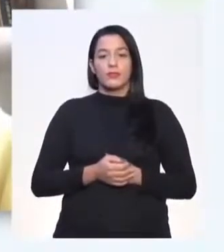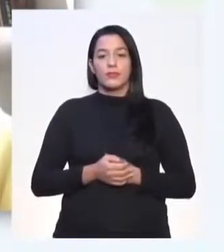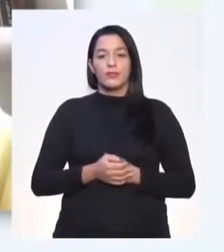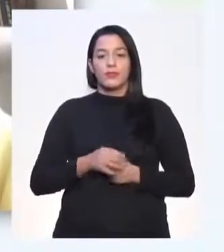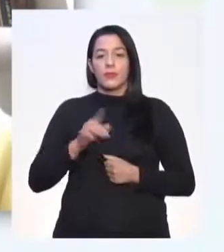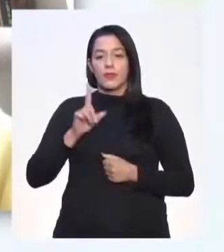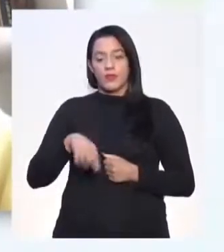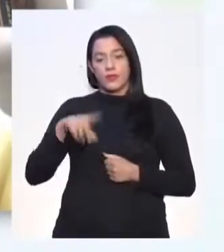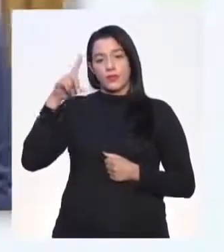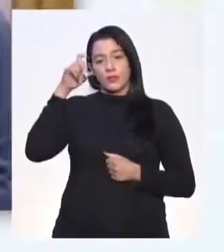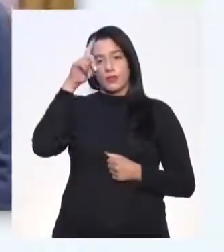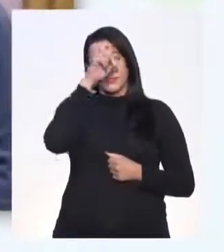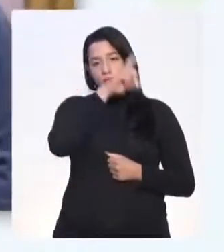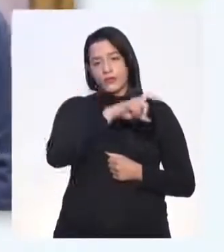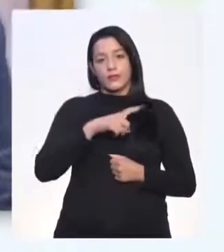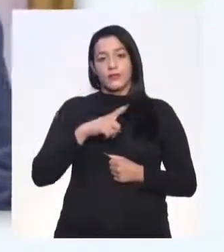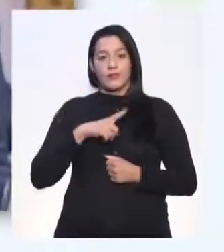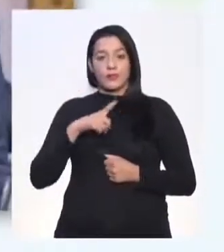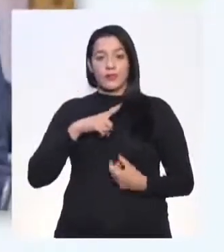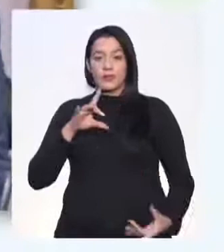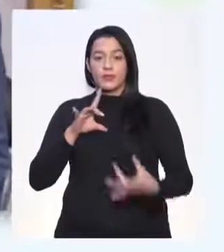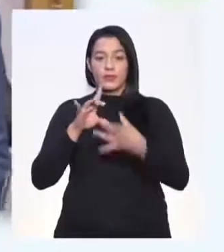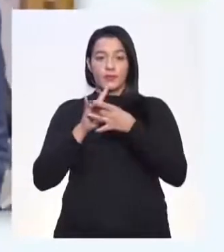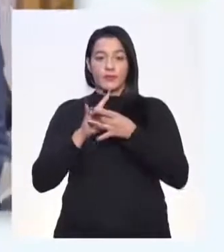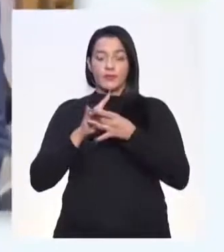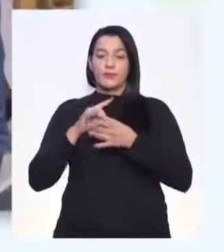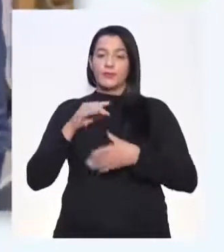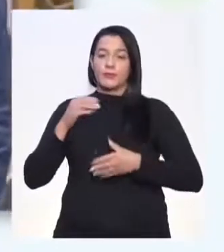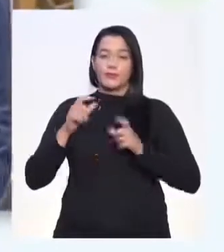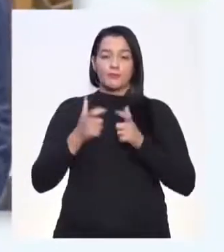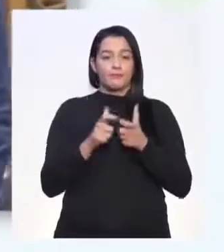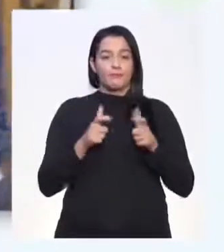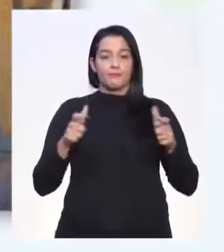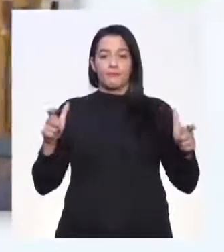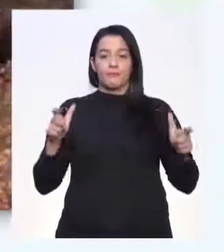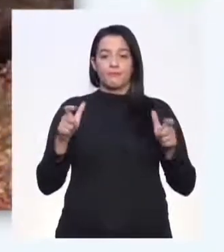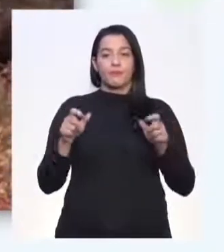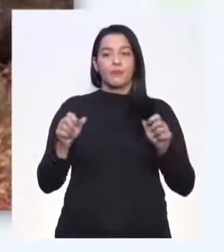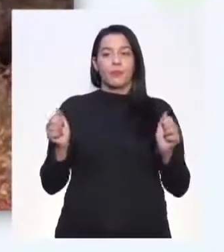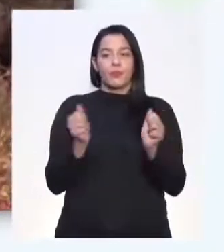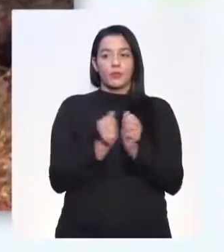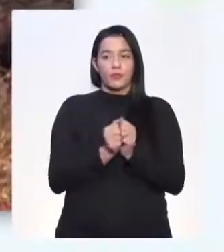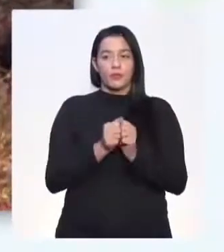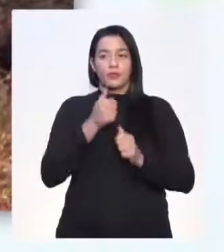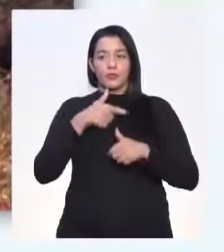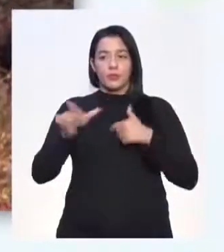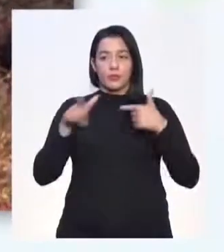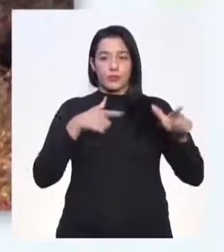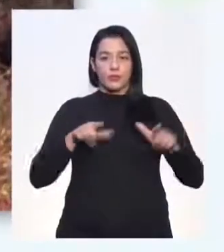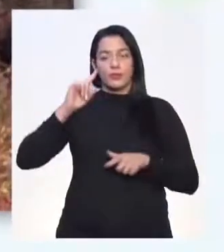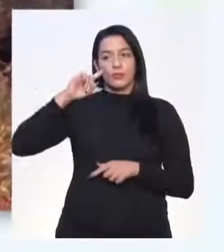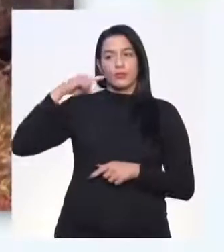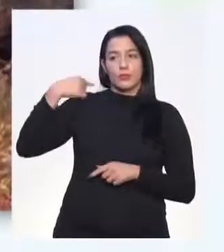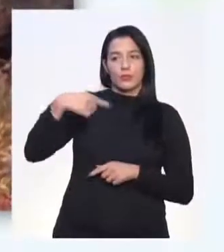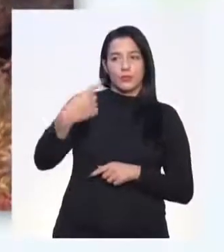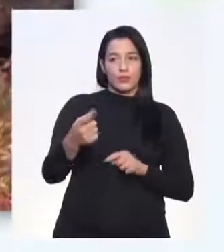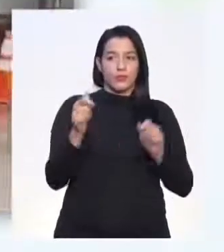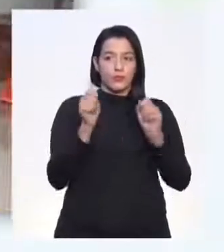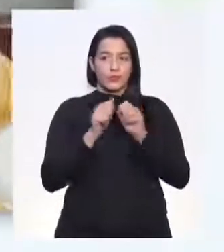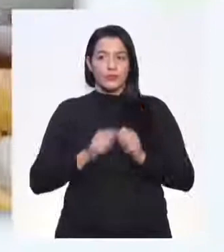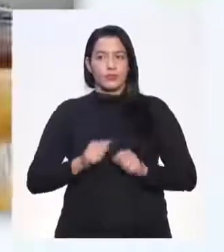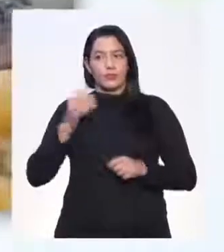grande desafio mesmo. Com a conexão crescente entre os equipamentos e as ações que realizamos no cotidiano, entender